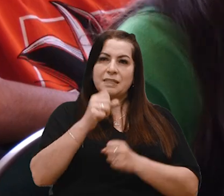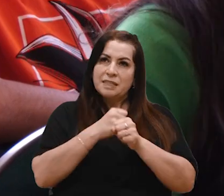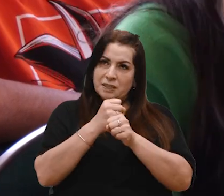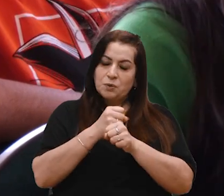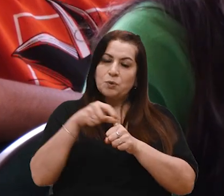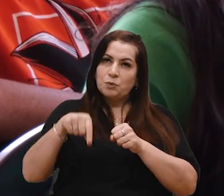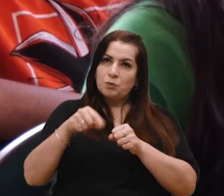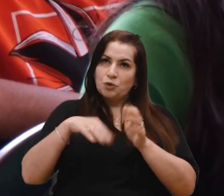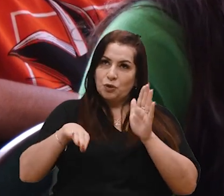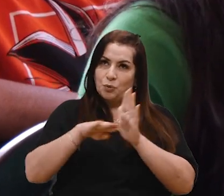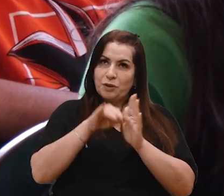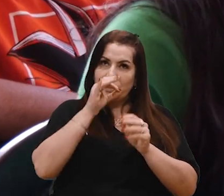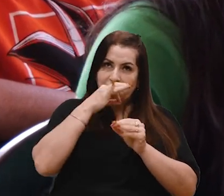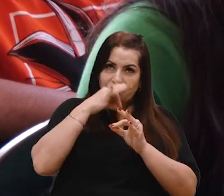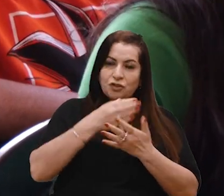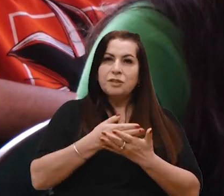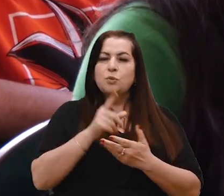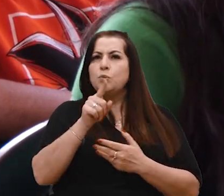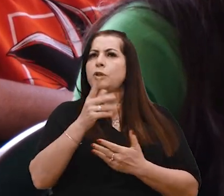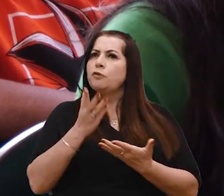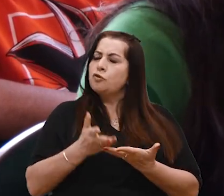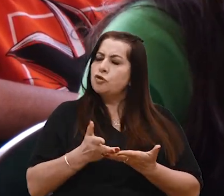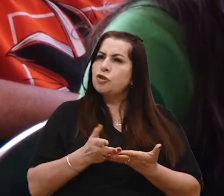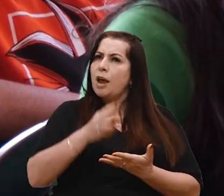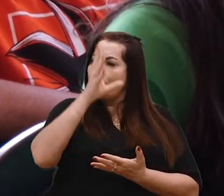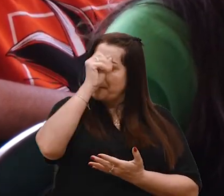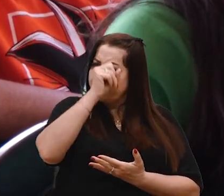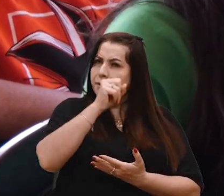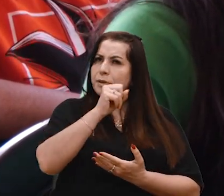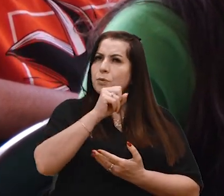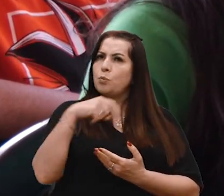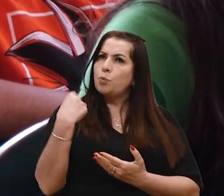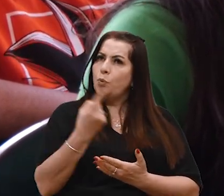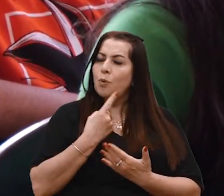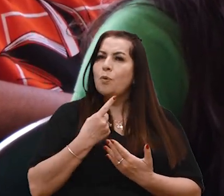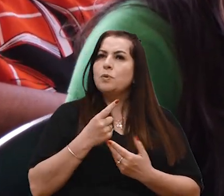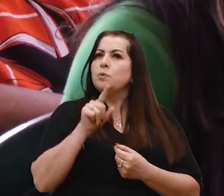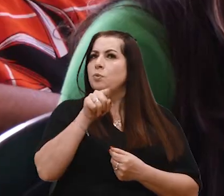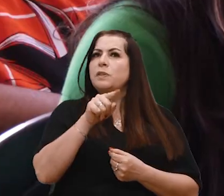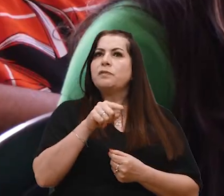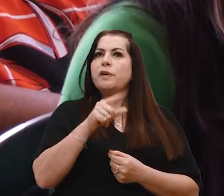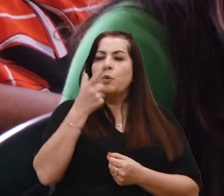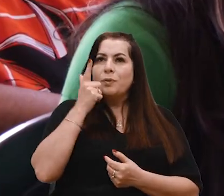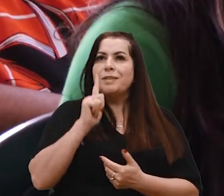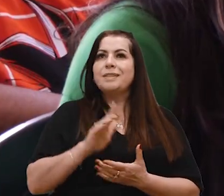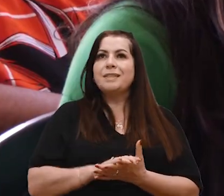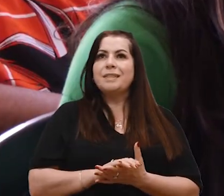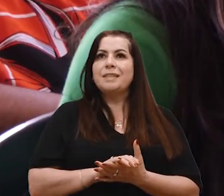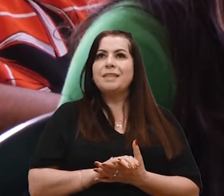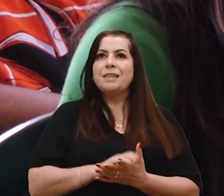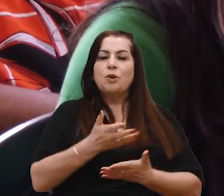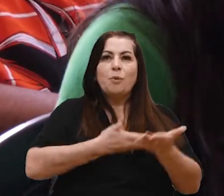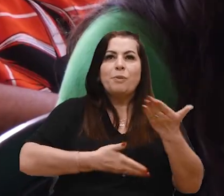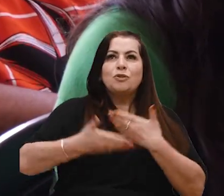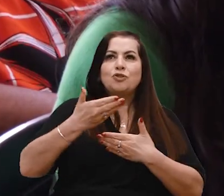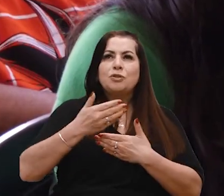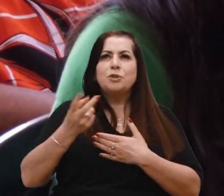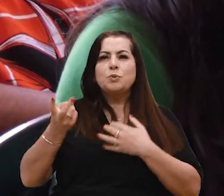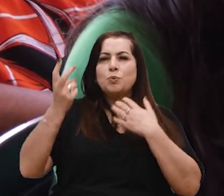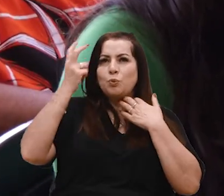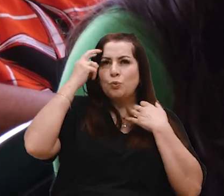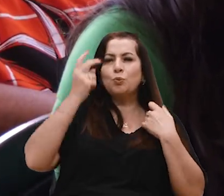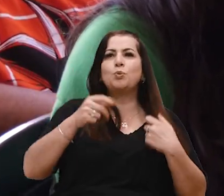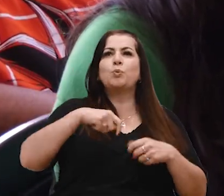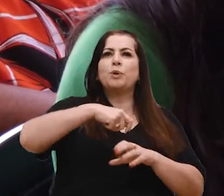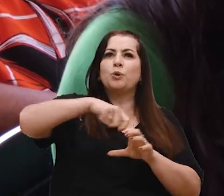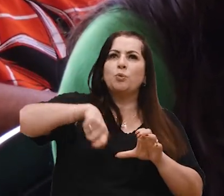faz 3 anos que você está aqui em Caxias. O que você já aprendeu conosco e o que você já conseguiu